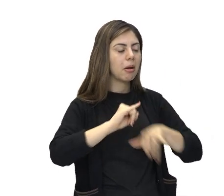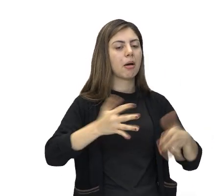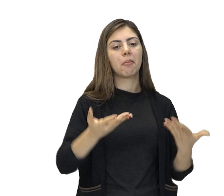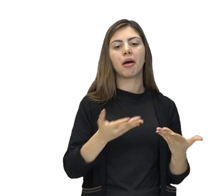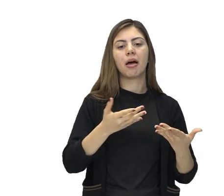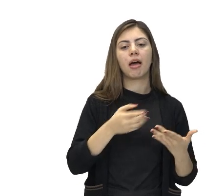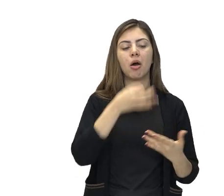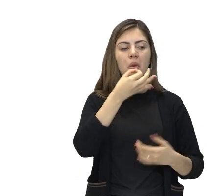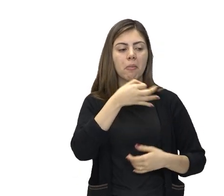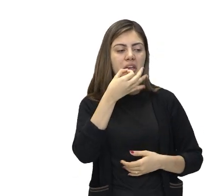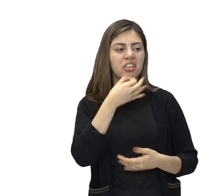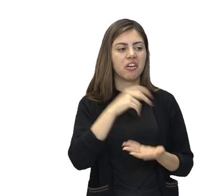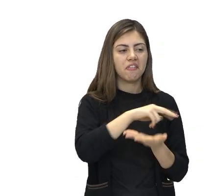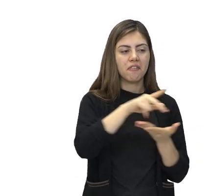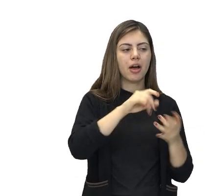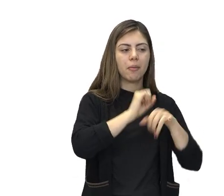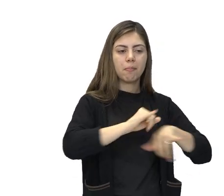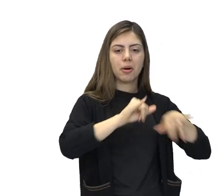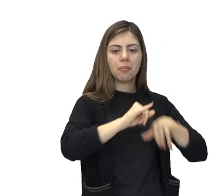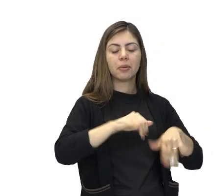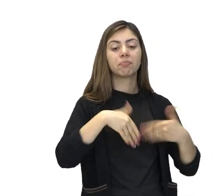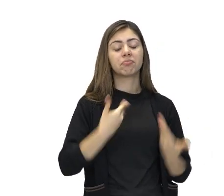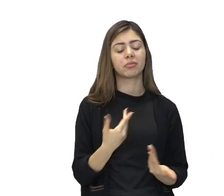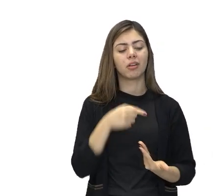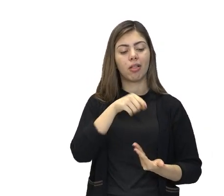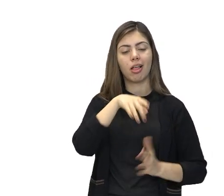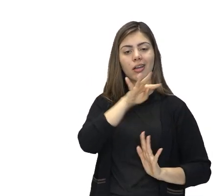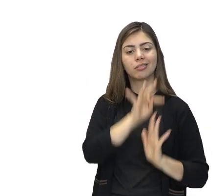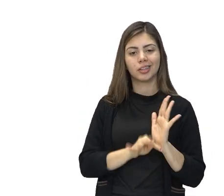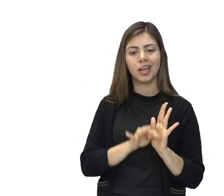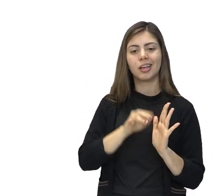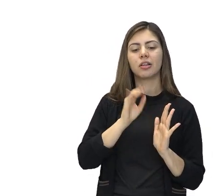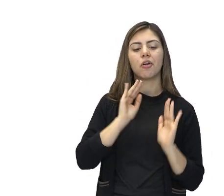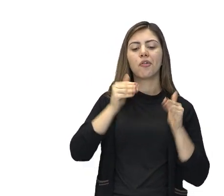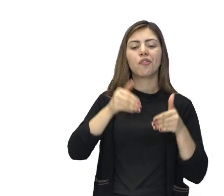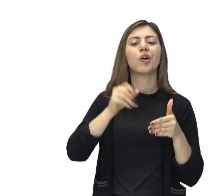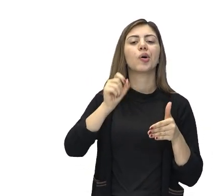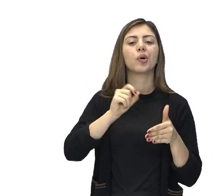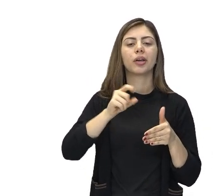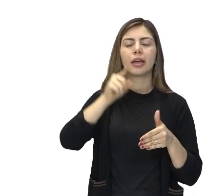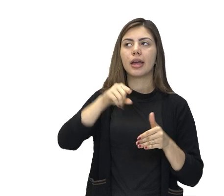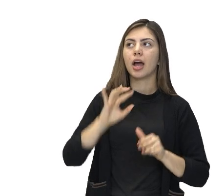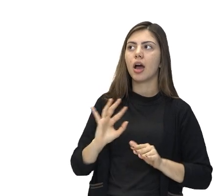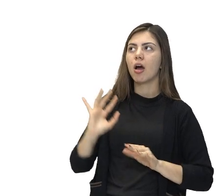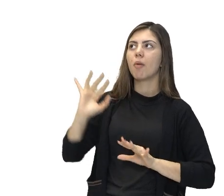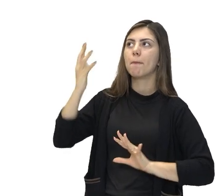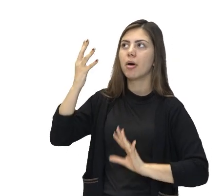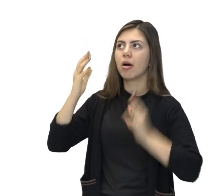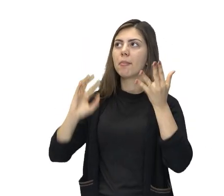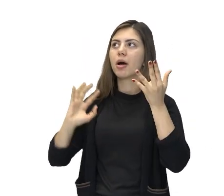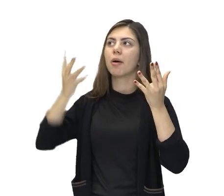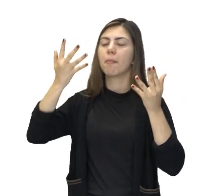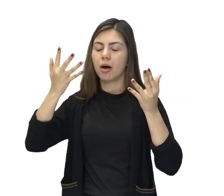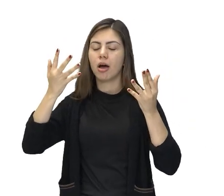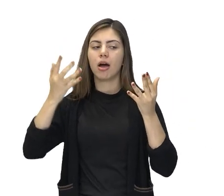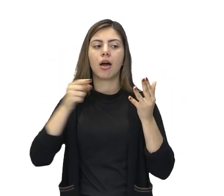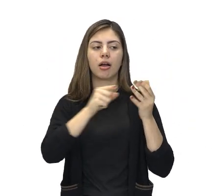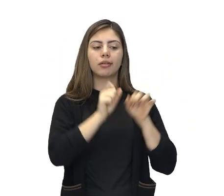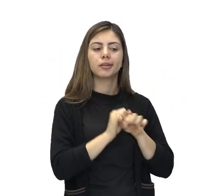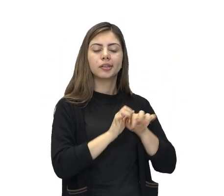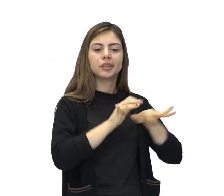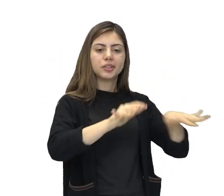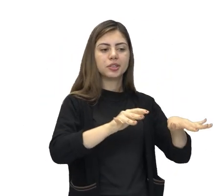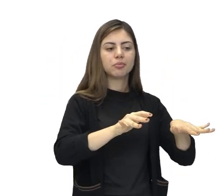não é mesmo? Então, esses textos buscam narrar situações e ou acontecimentos, circulando-os